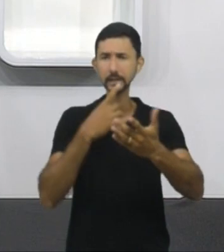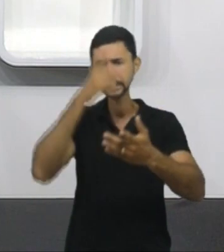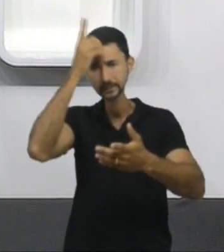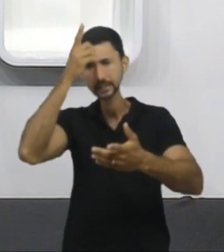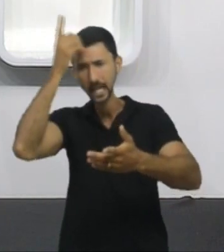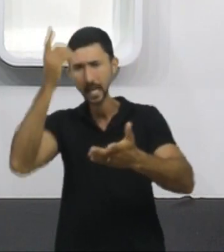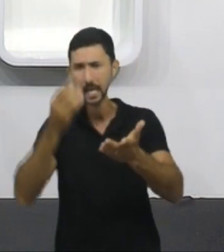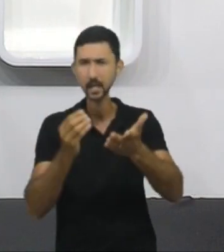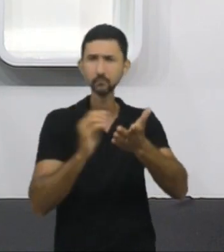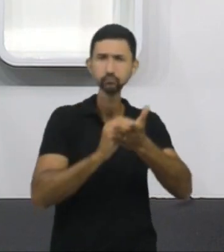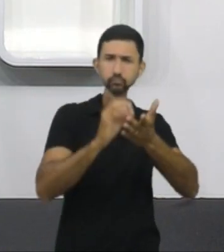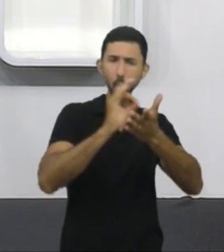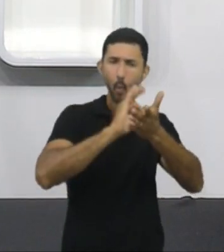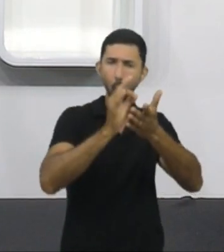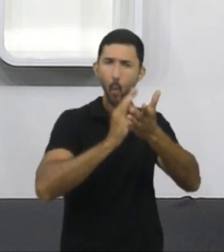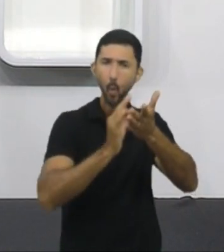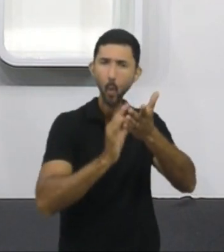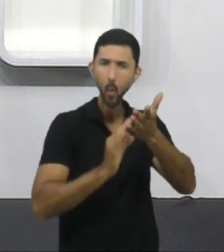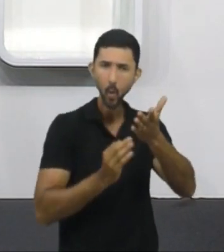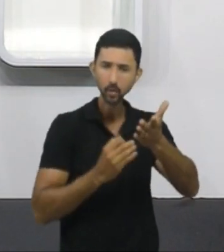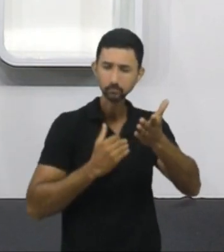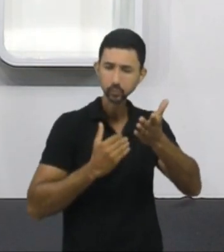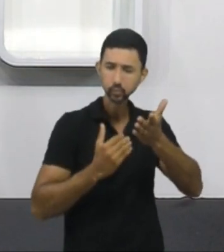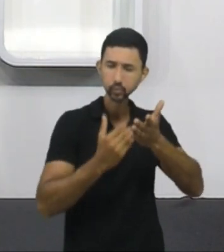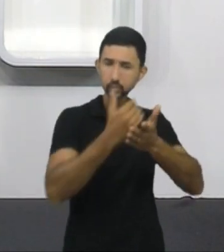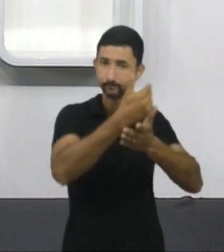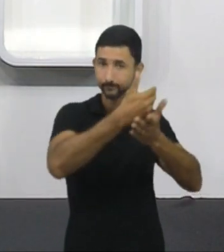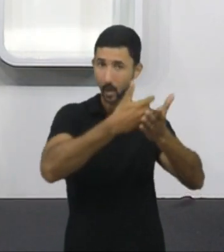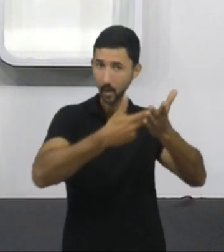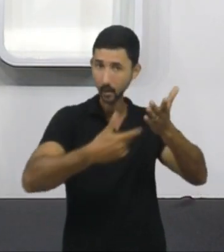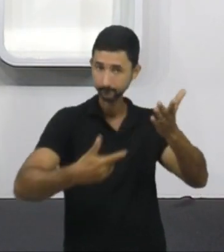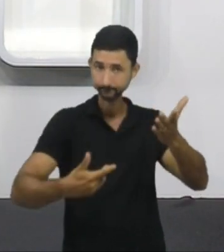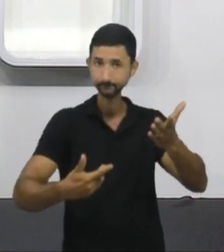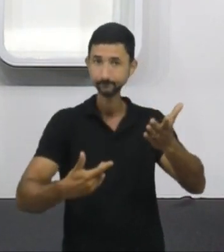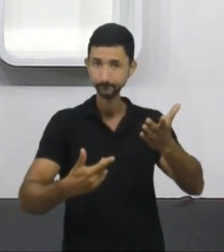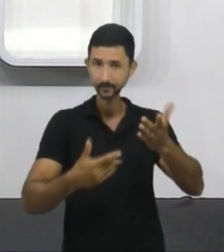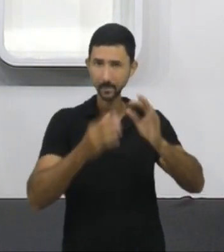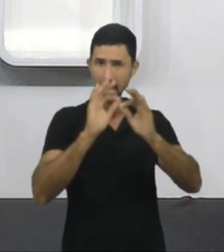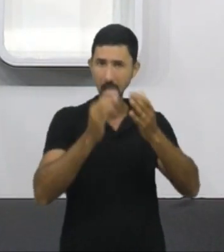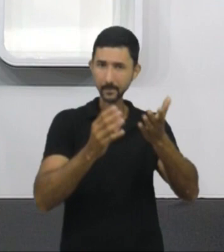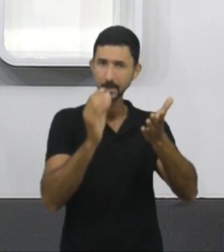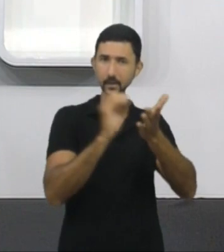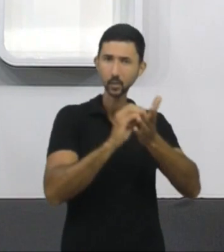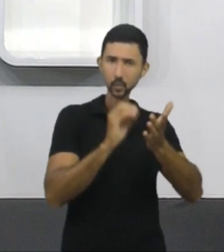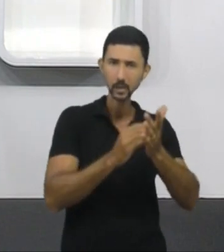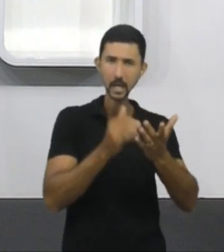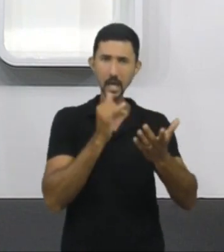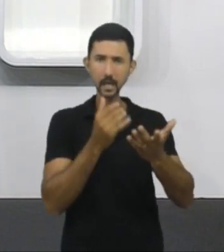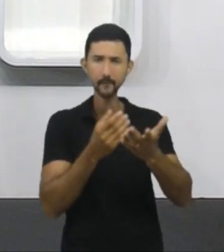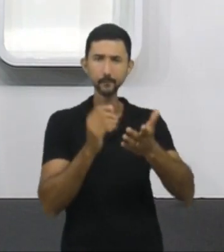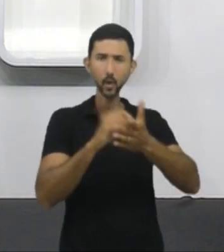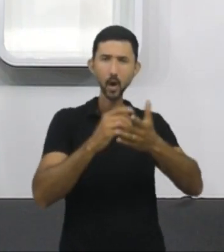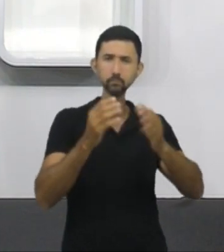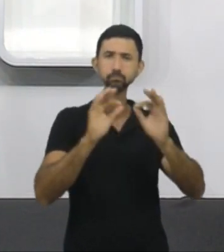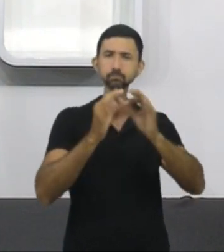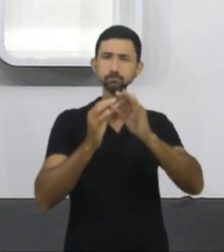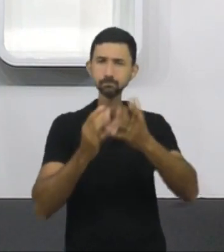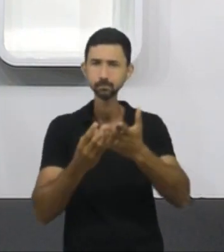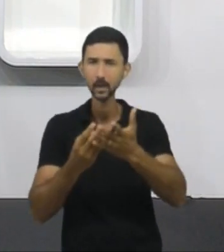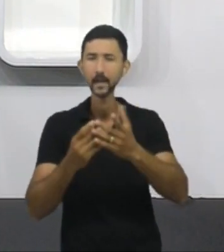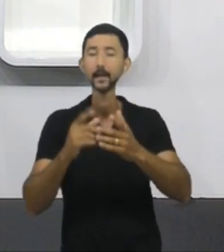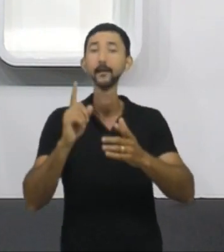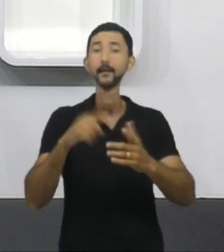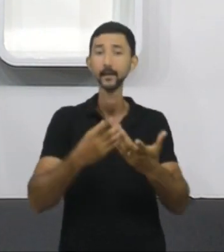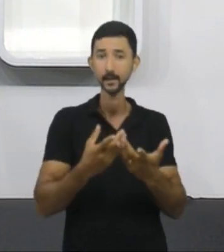ideias que vão sendo articuladas ao longo desse texto. E os elementos que são responsáveis por essa